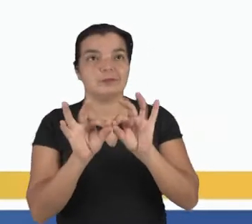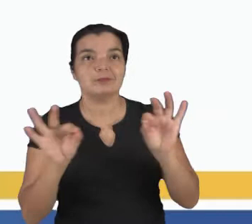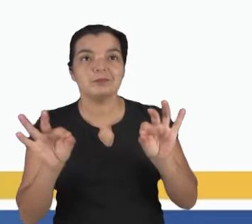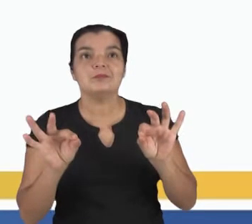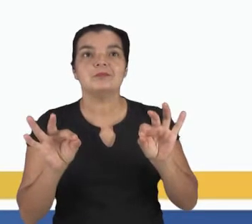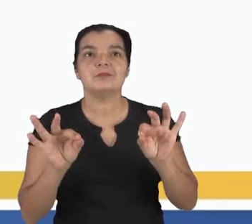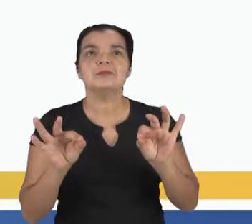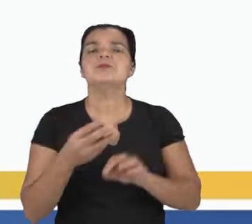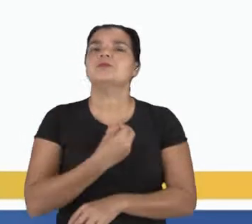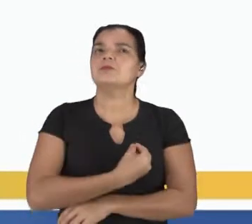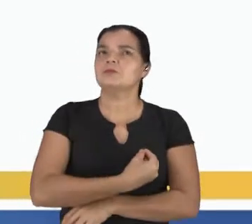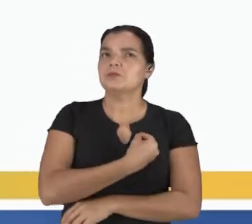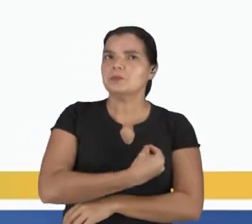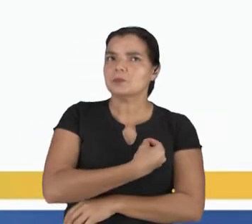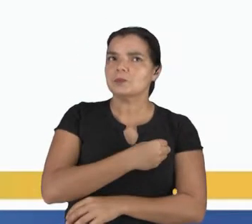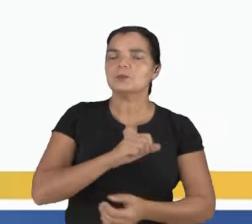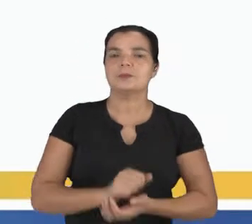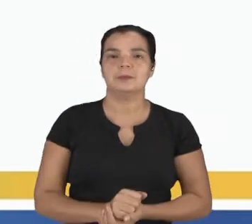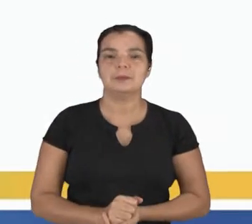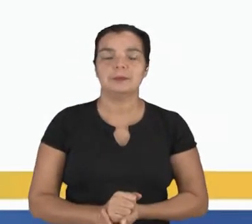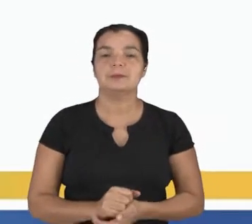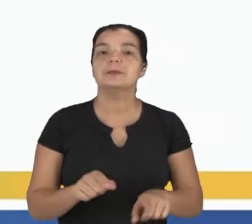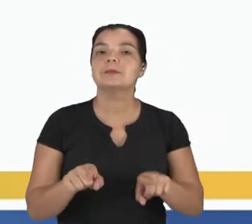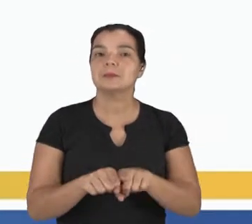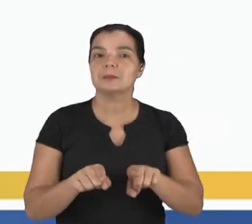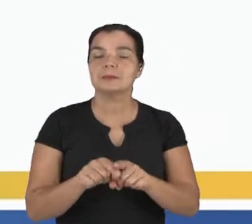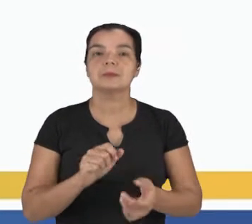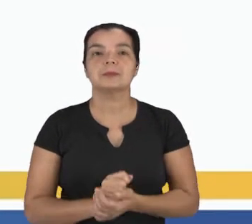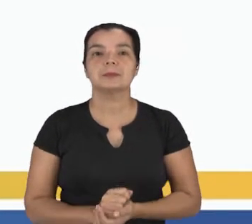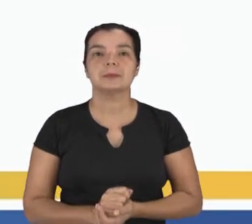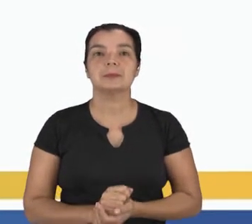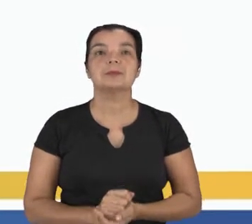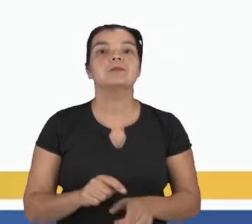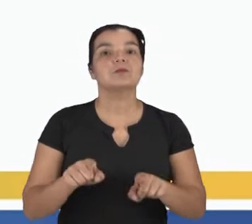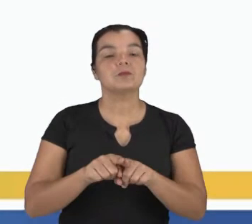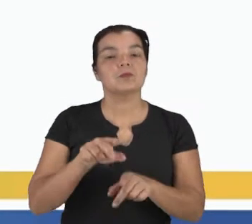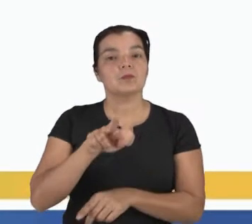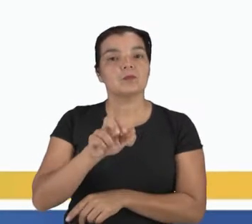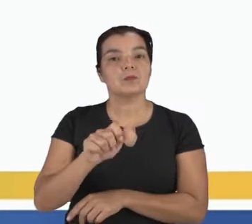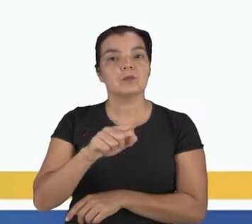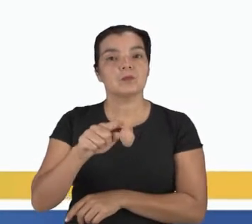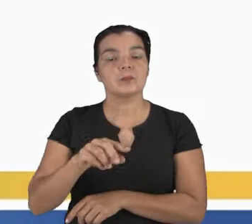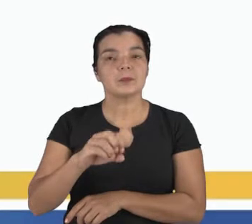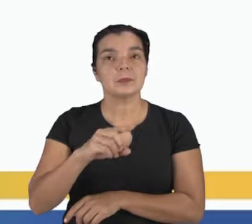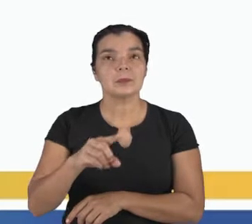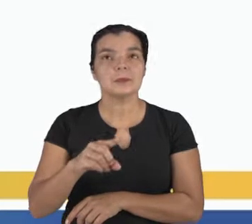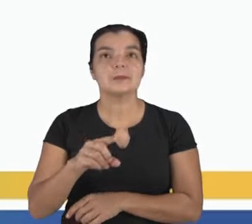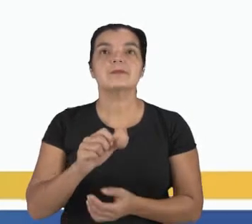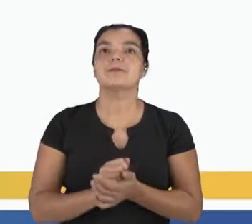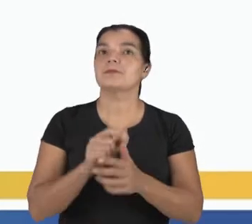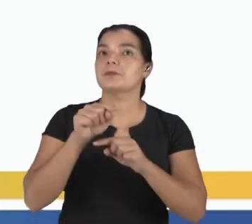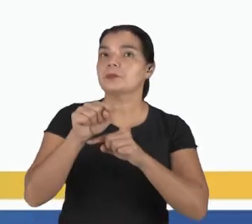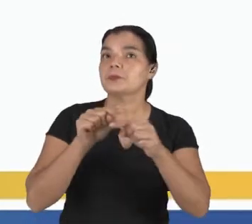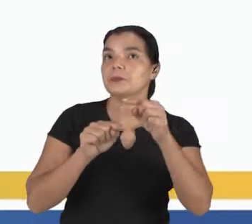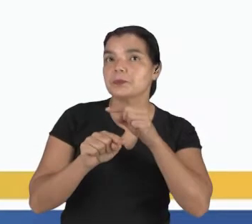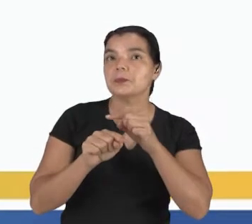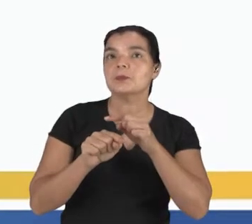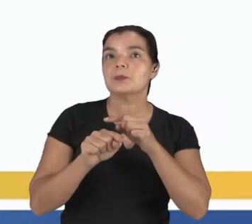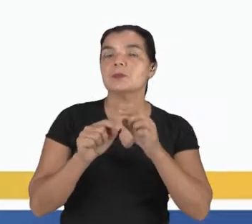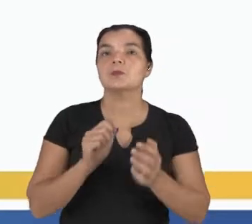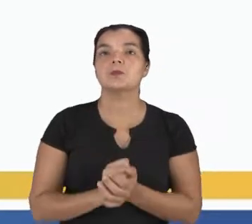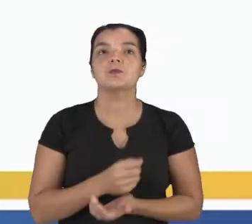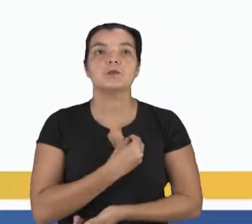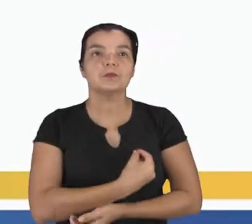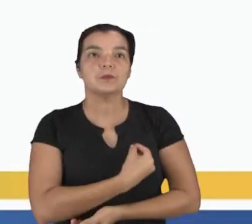grandezas. Quando existe proporcionalidade direta, a razão, divisão, entre